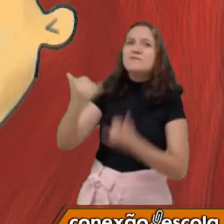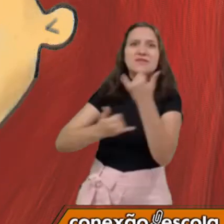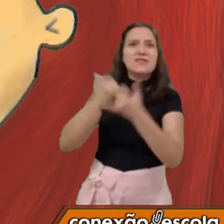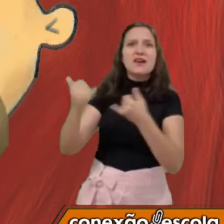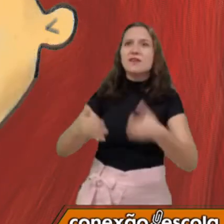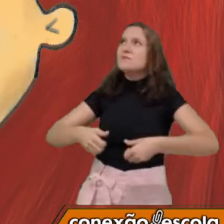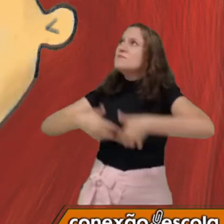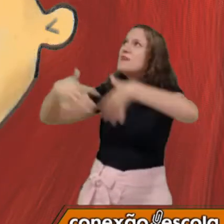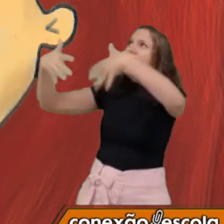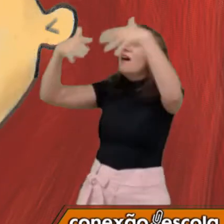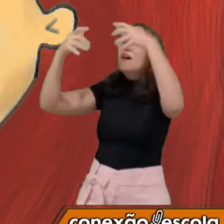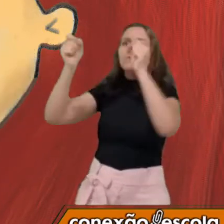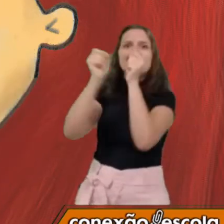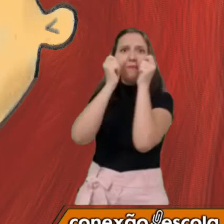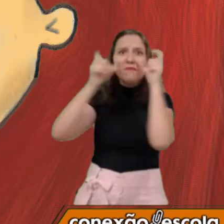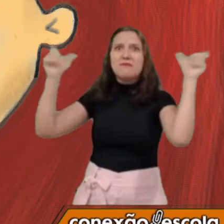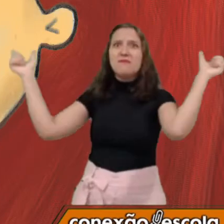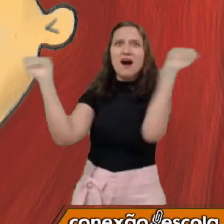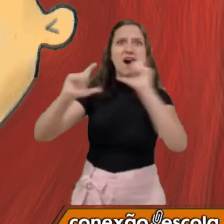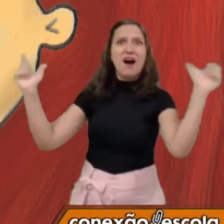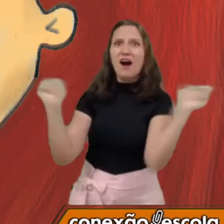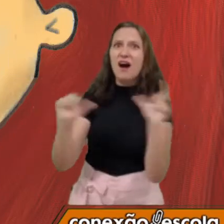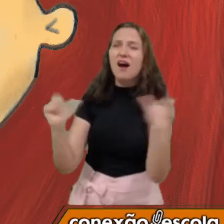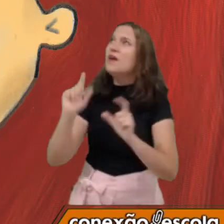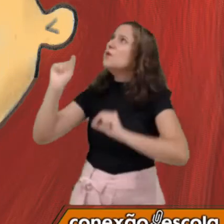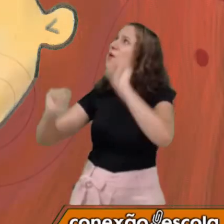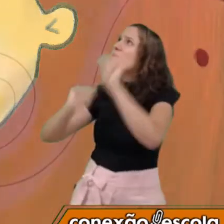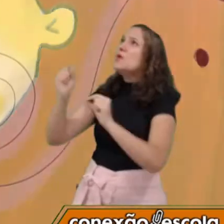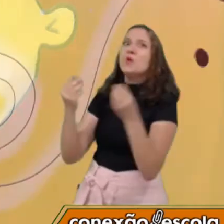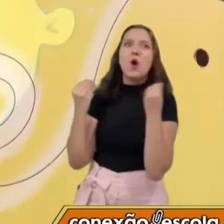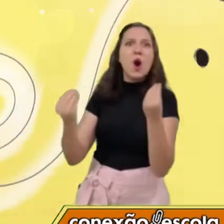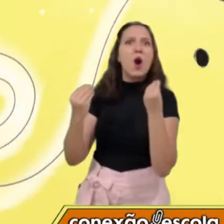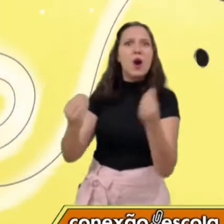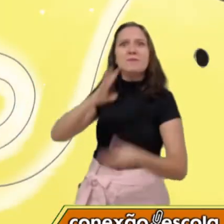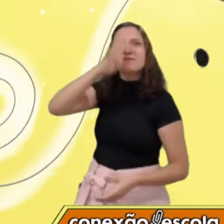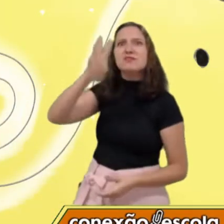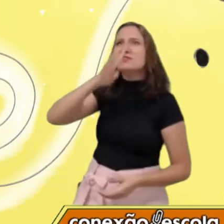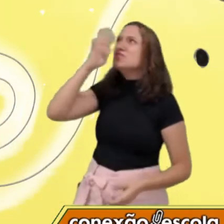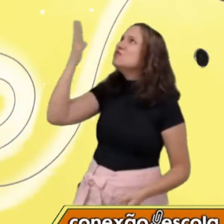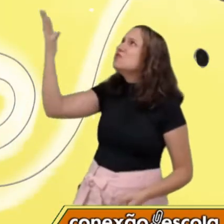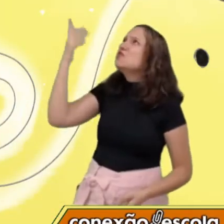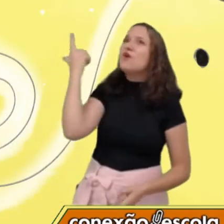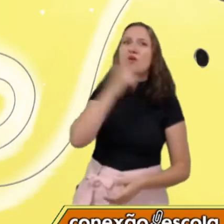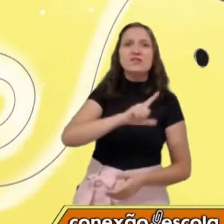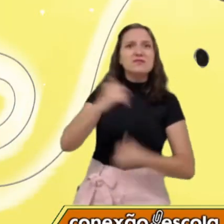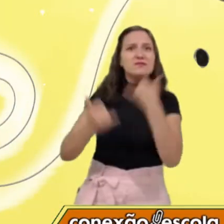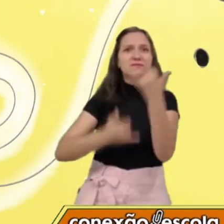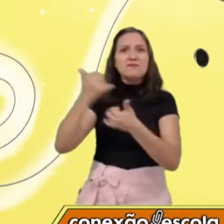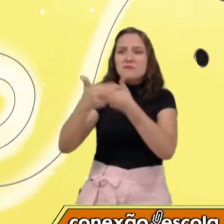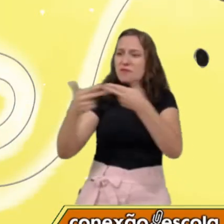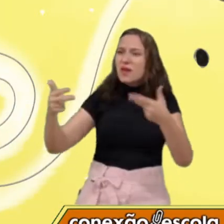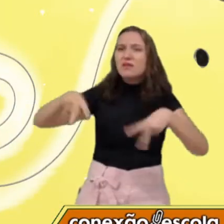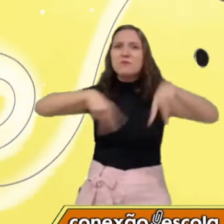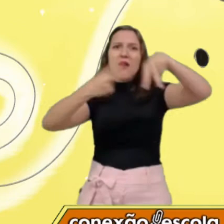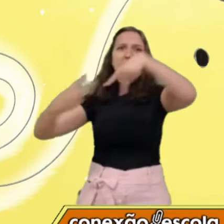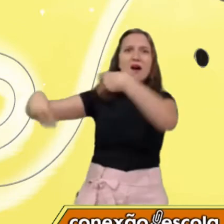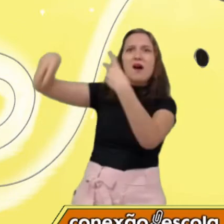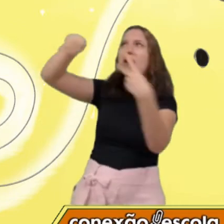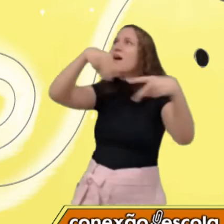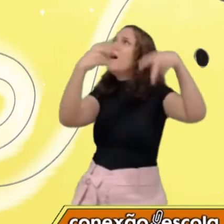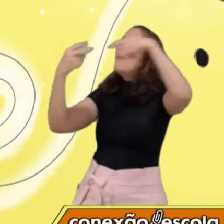Oi Lê bom baita susto os seus brinquedos estavam lá bailavam alegres num grande